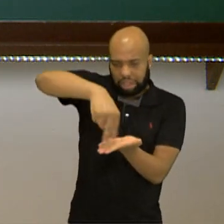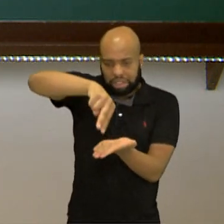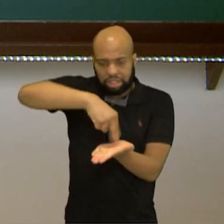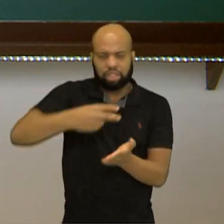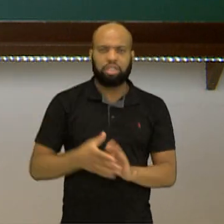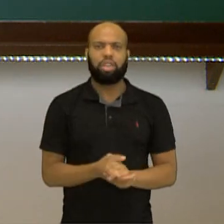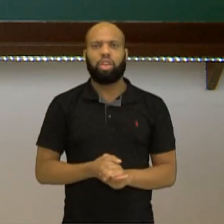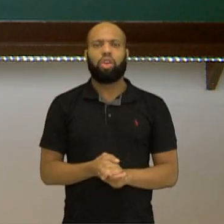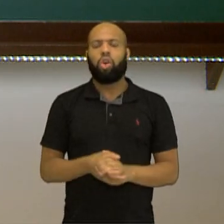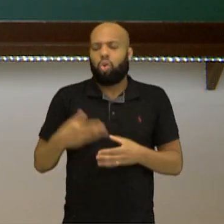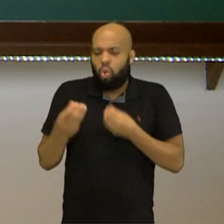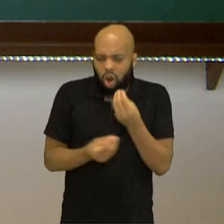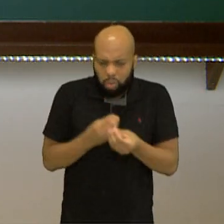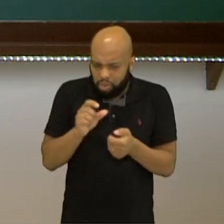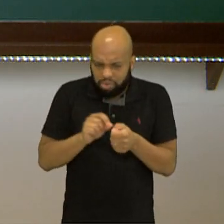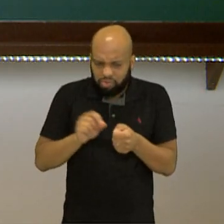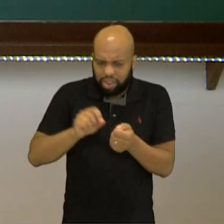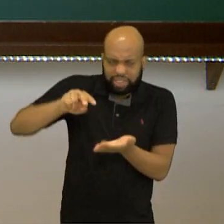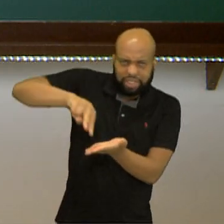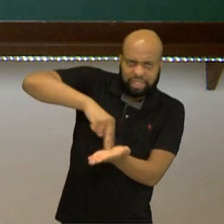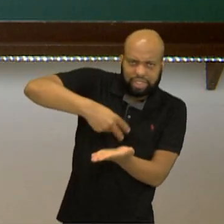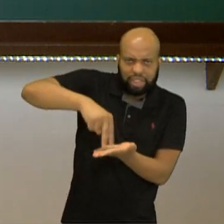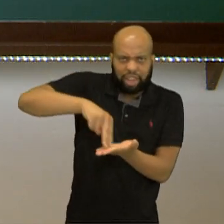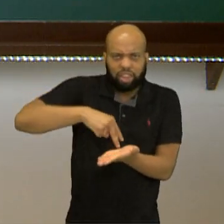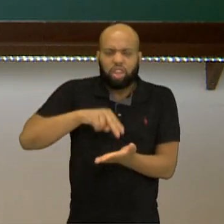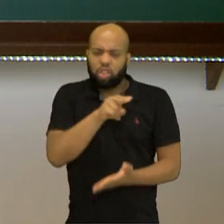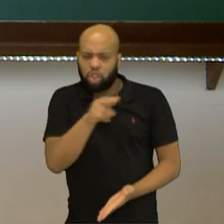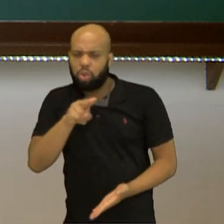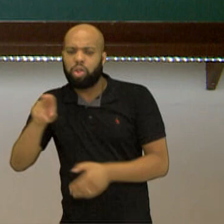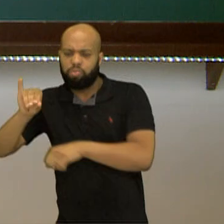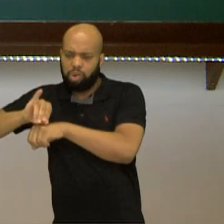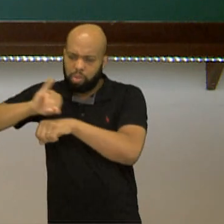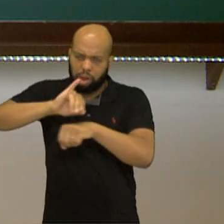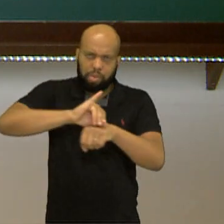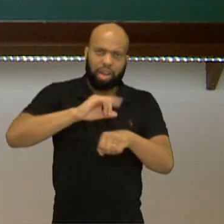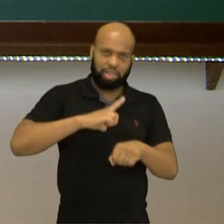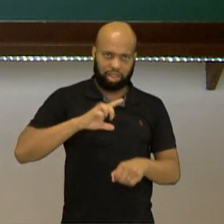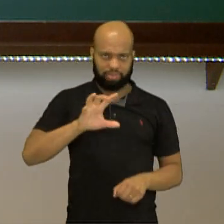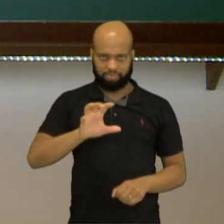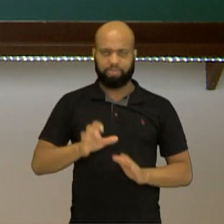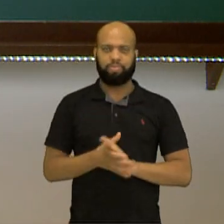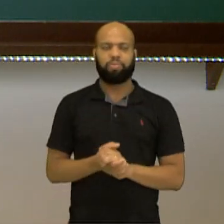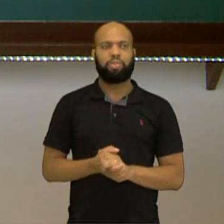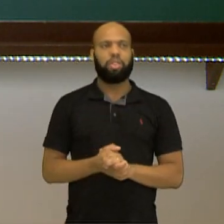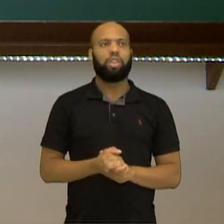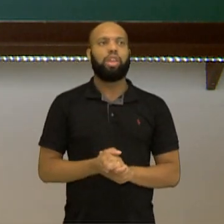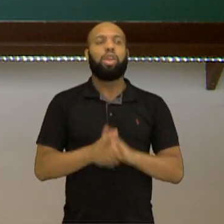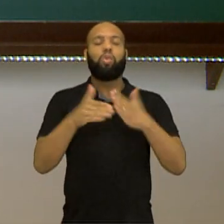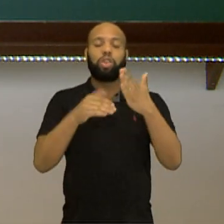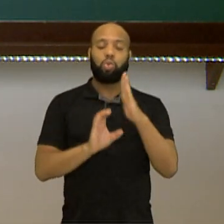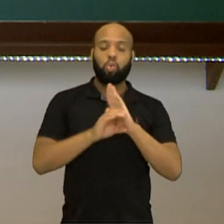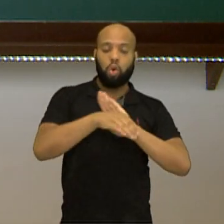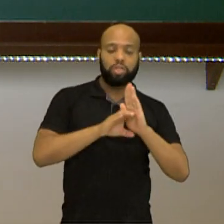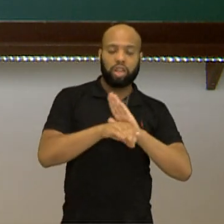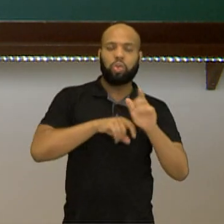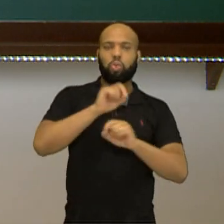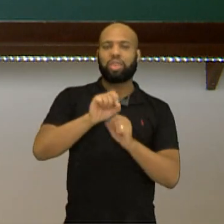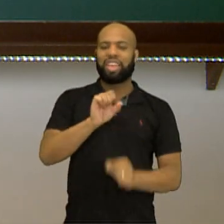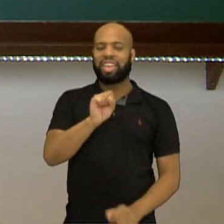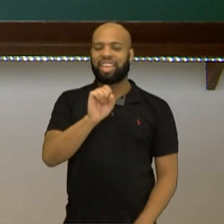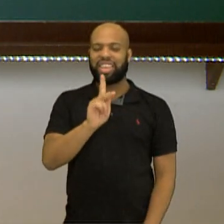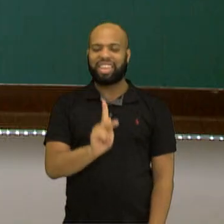encaixar onde para formar esse meu skate? A gente vai ver isso hoje. Então, a definição do que é